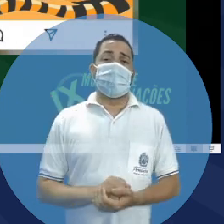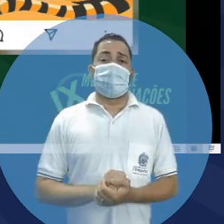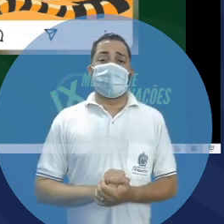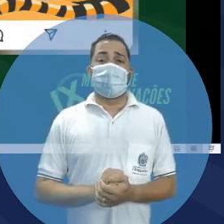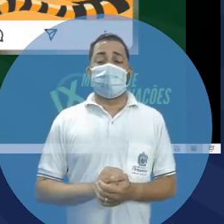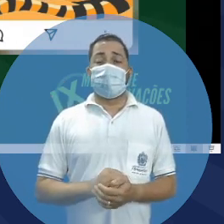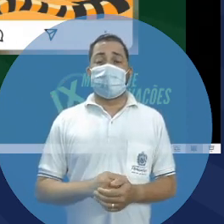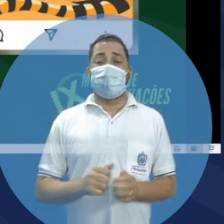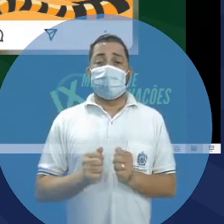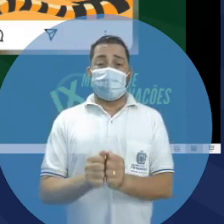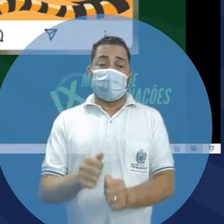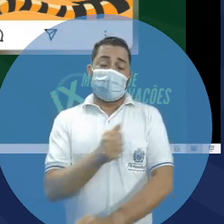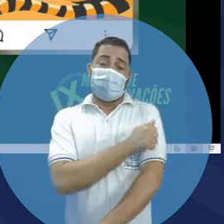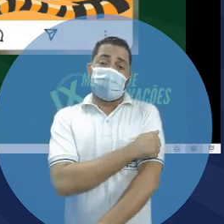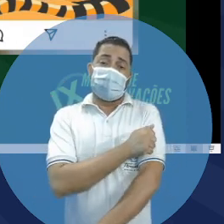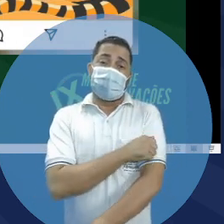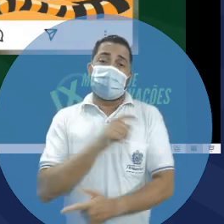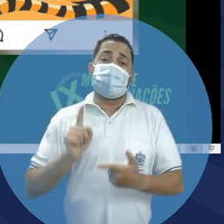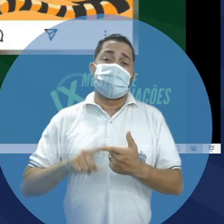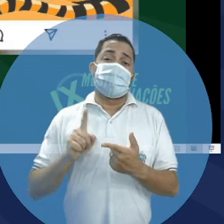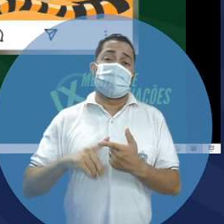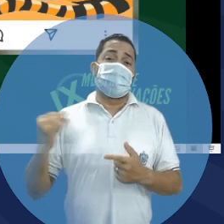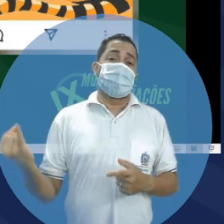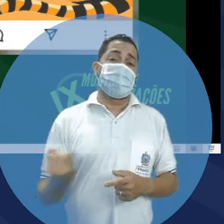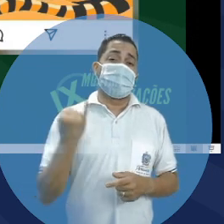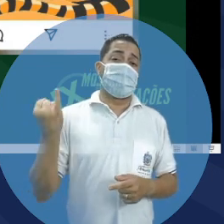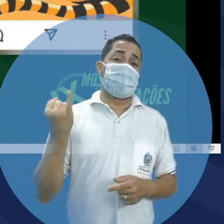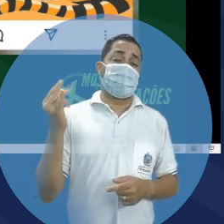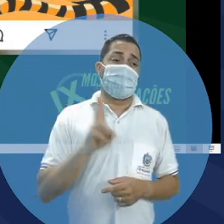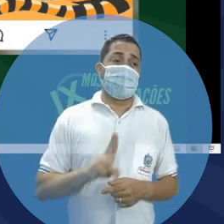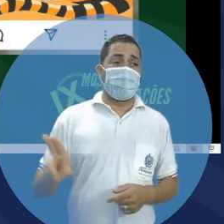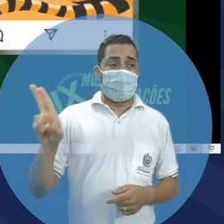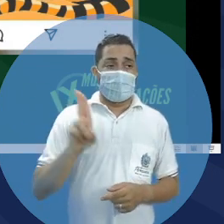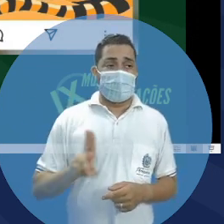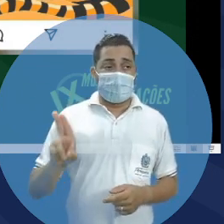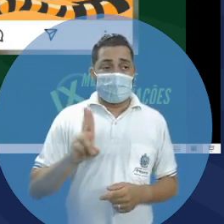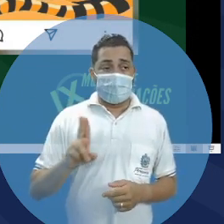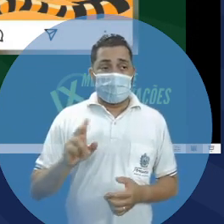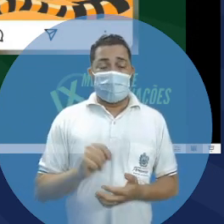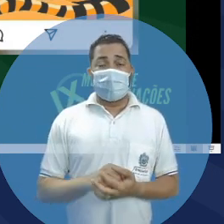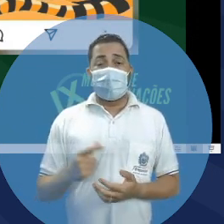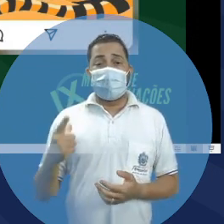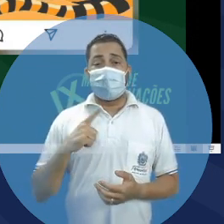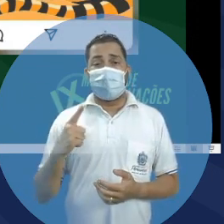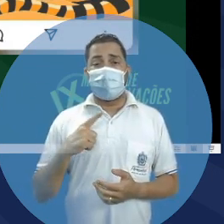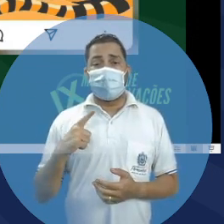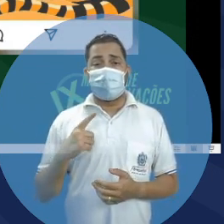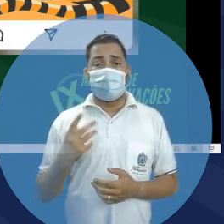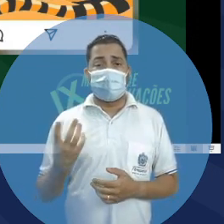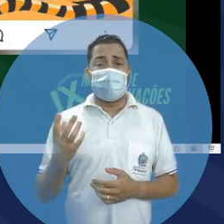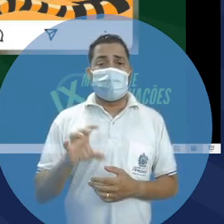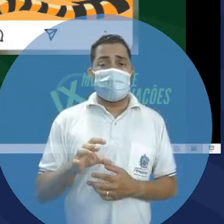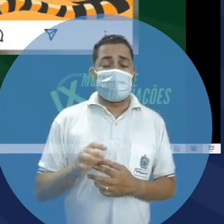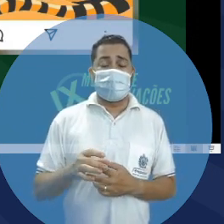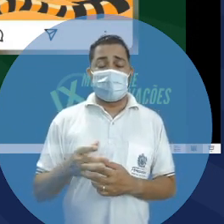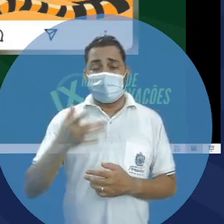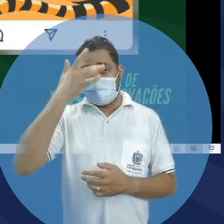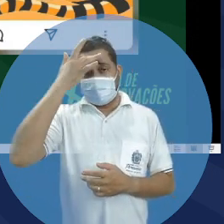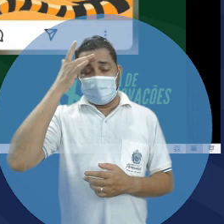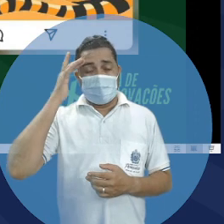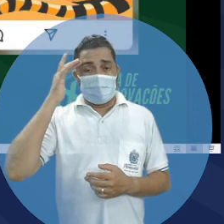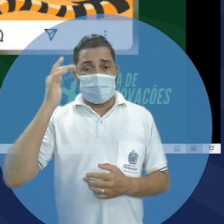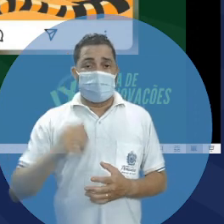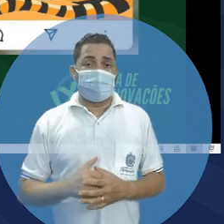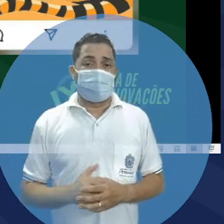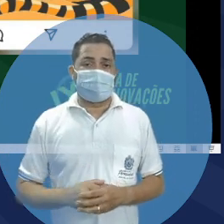sobre a importância do uso do pronome neutro quando ele for solicitado pela pessoa não binária.